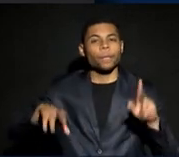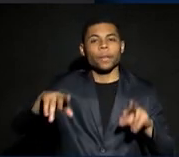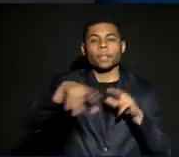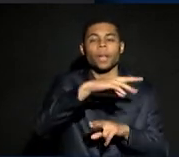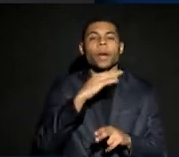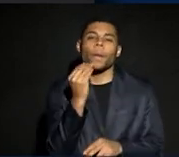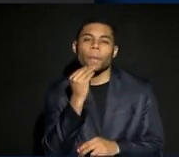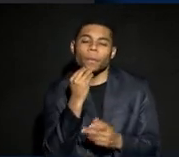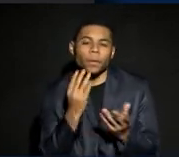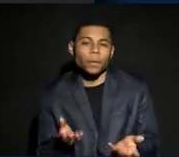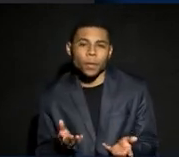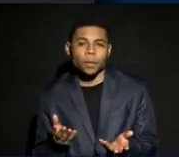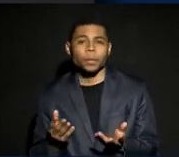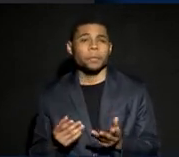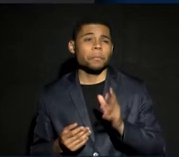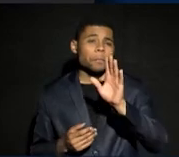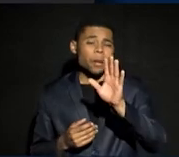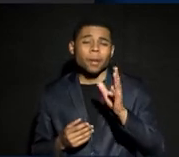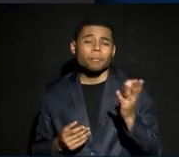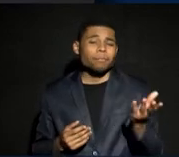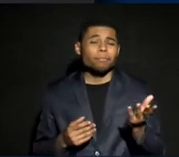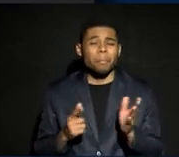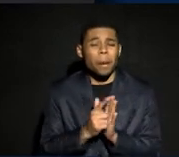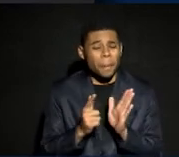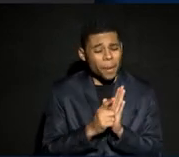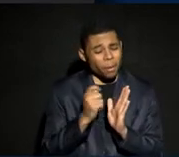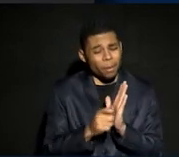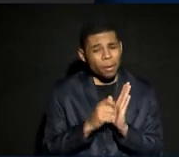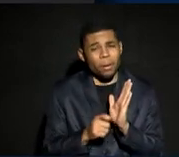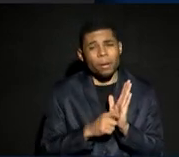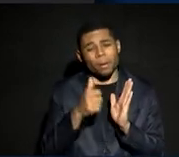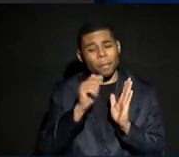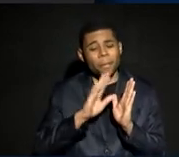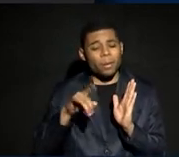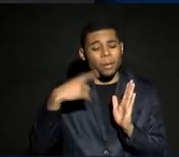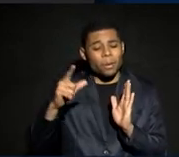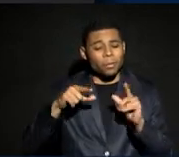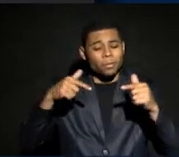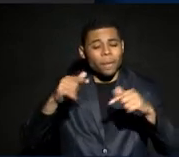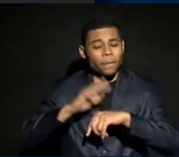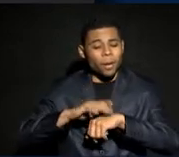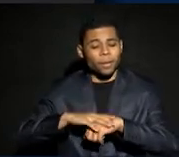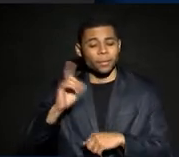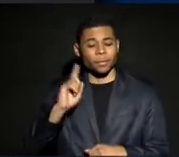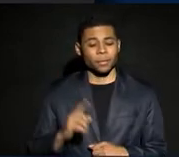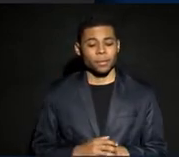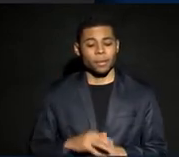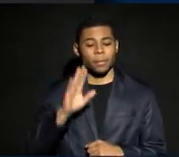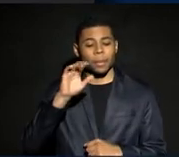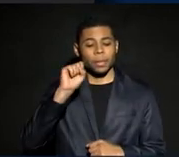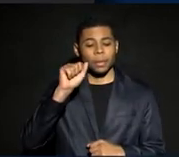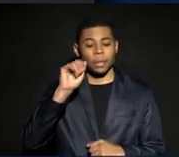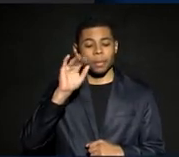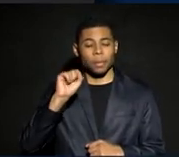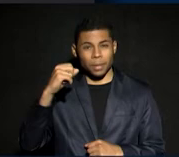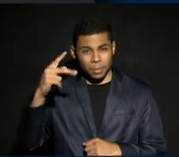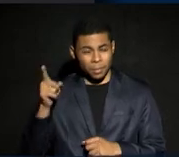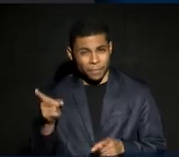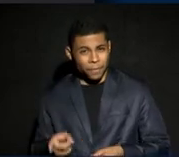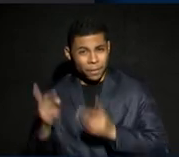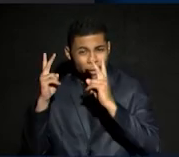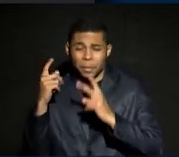e oportunidades, não sai, as coisas não saem do papel. Então, pô, agora, a Sabesp não precisa ser